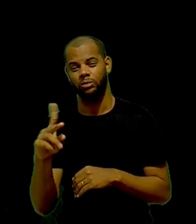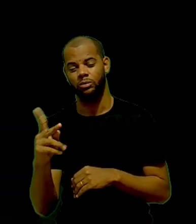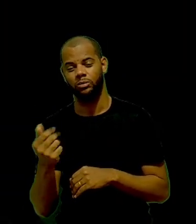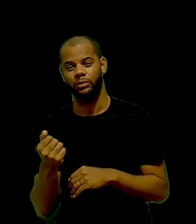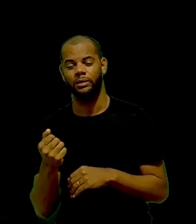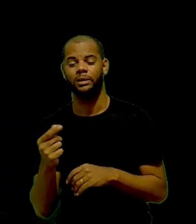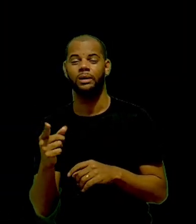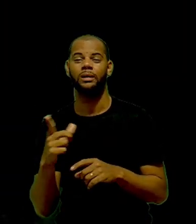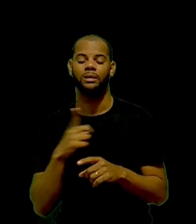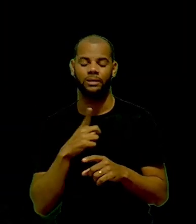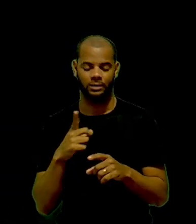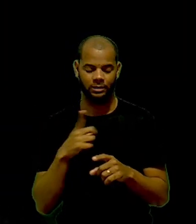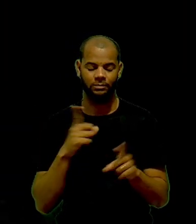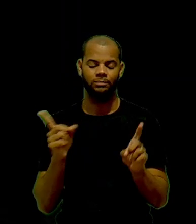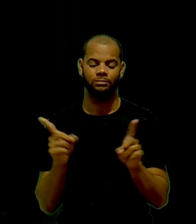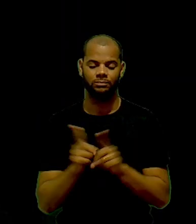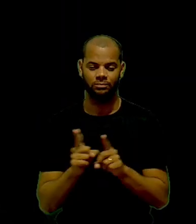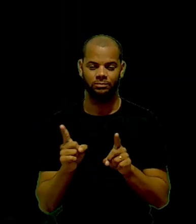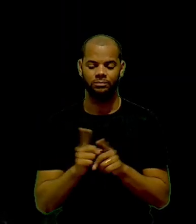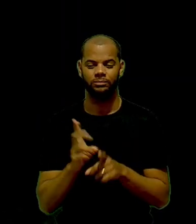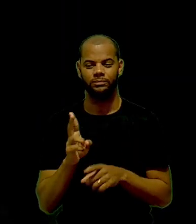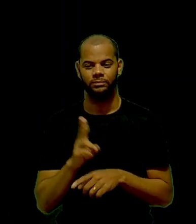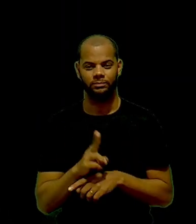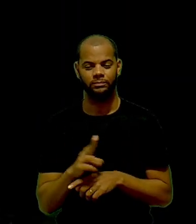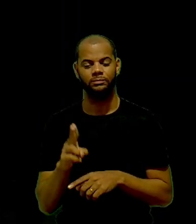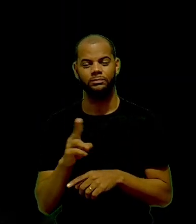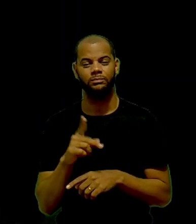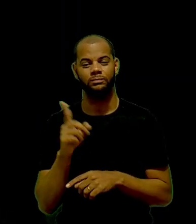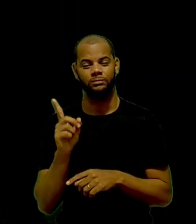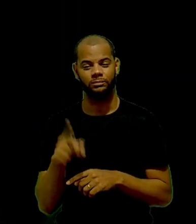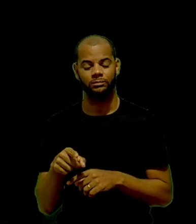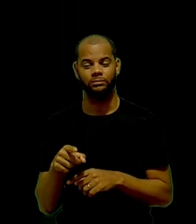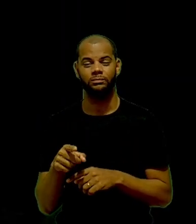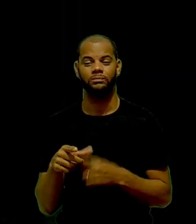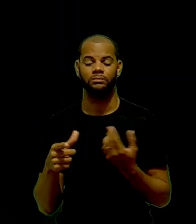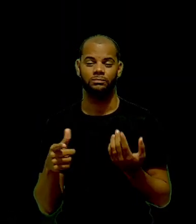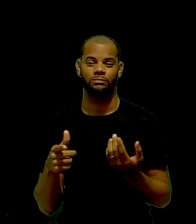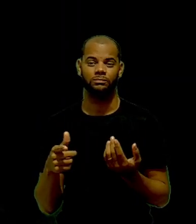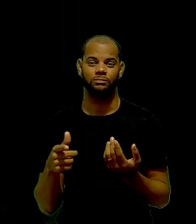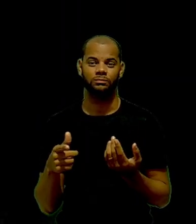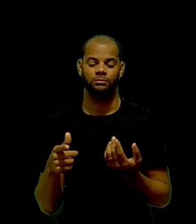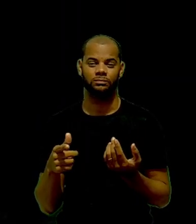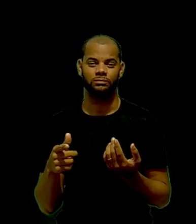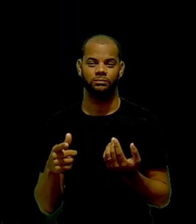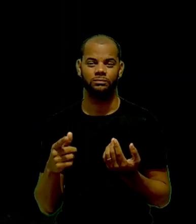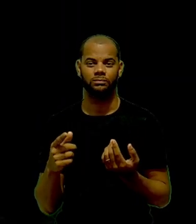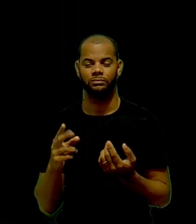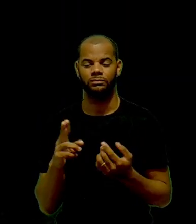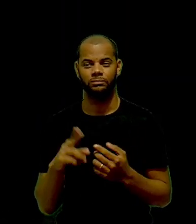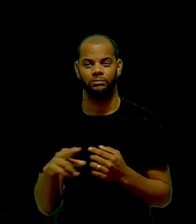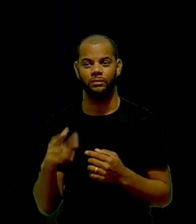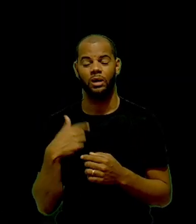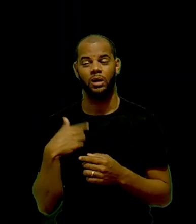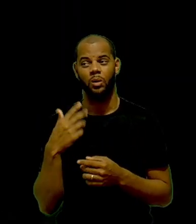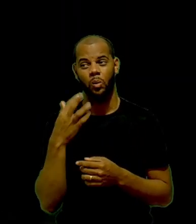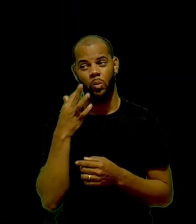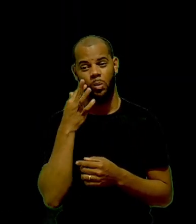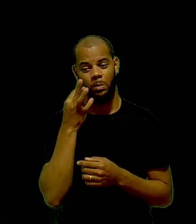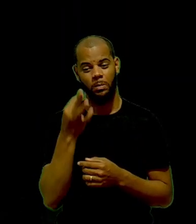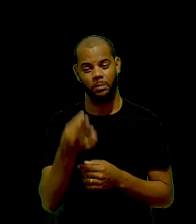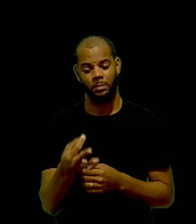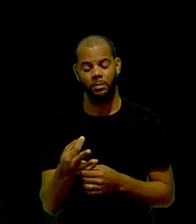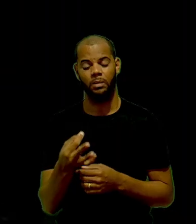rede ainda, né? Então, então é um equipamento com múltiplas funções. Na minha concepção, é